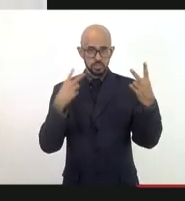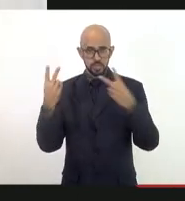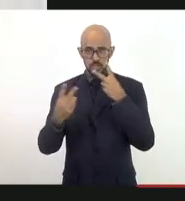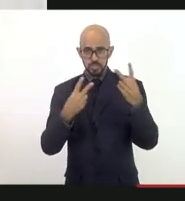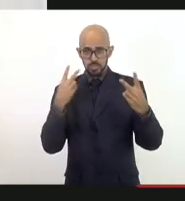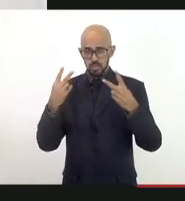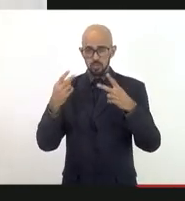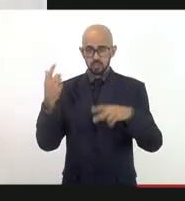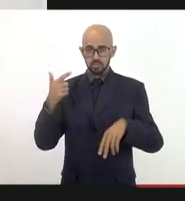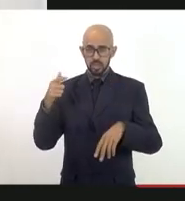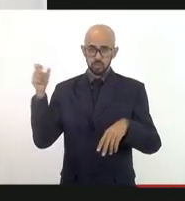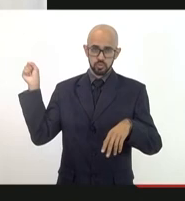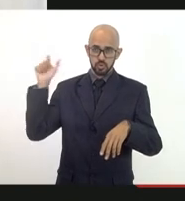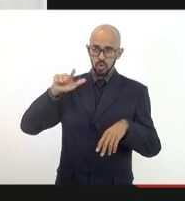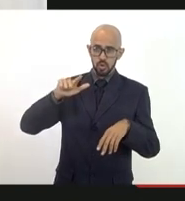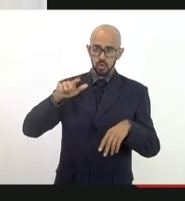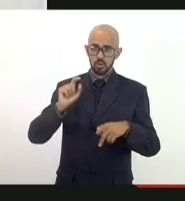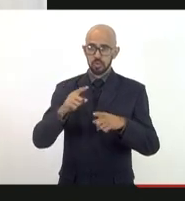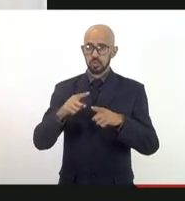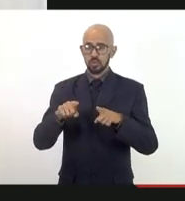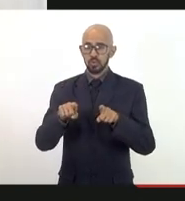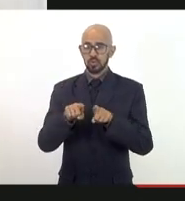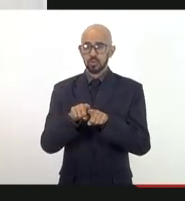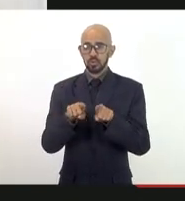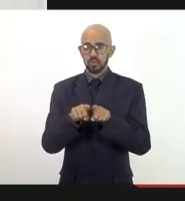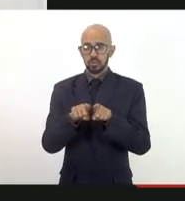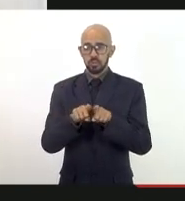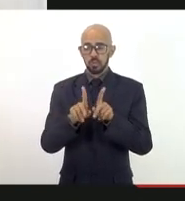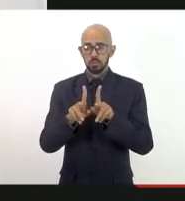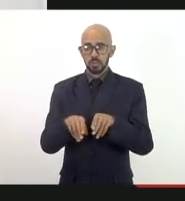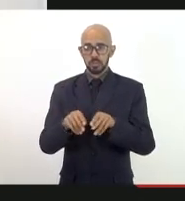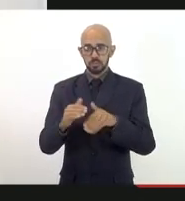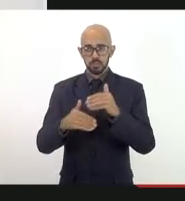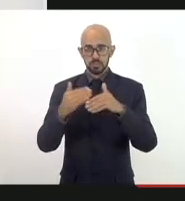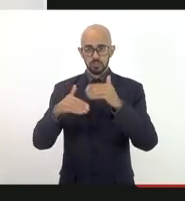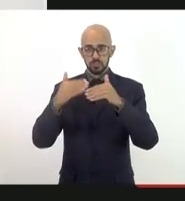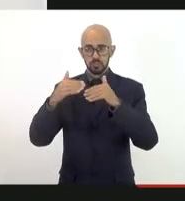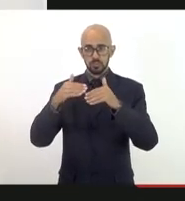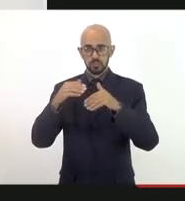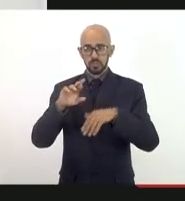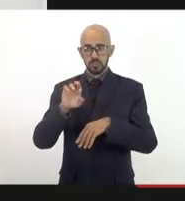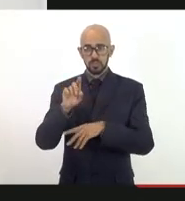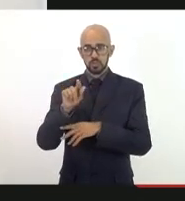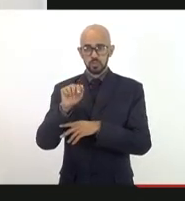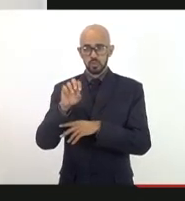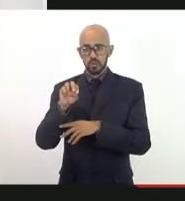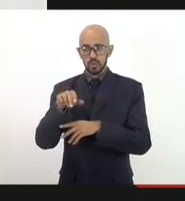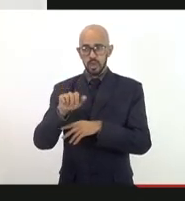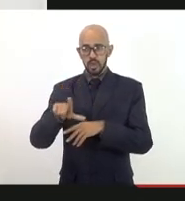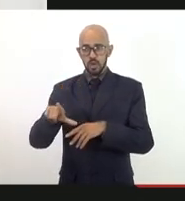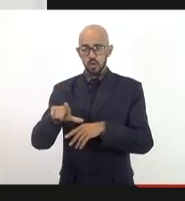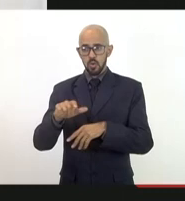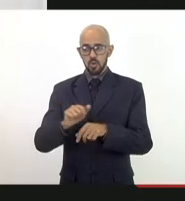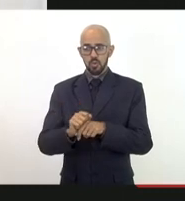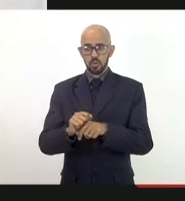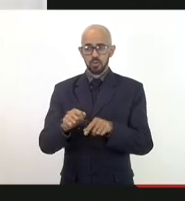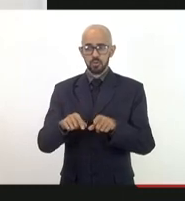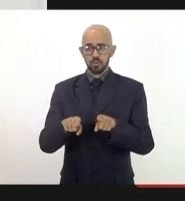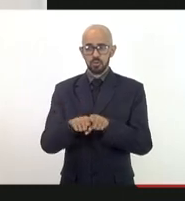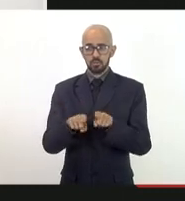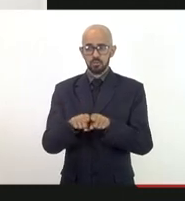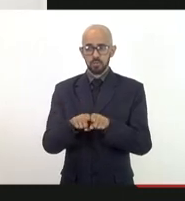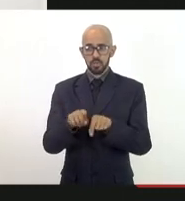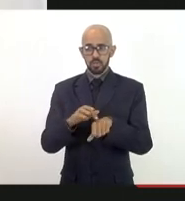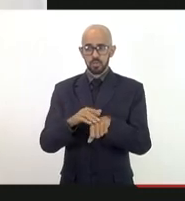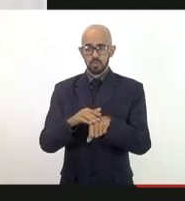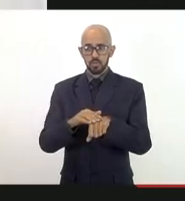foi falado aqui, o mesmo ocorre no sistema prisional, então é preciso reforçar as equipes de atenção básica para detecção precoce, para prevenção,